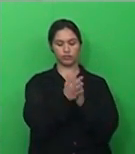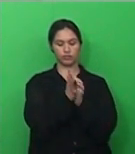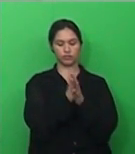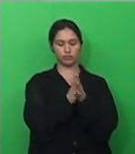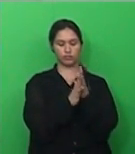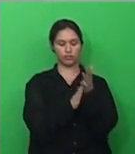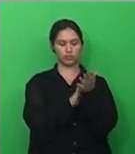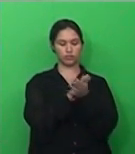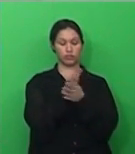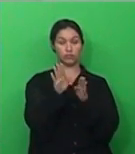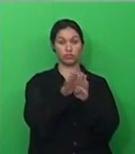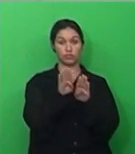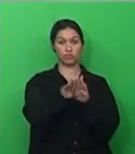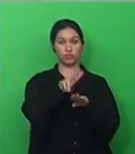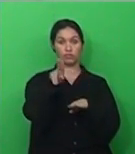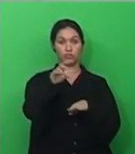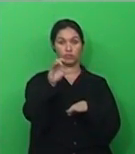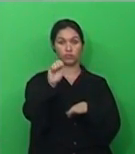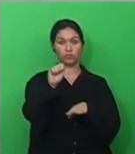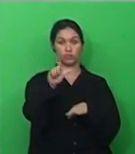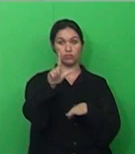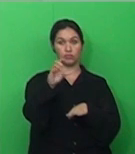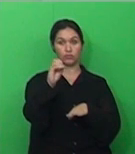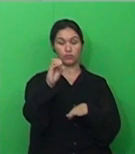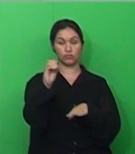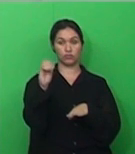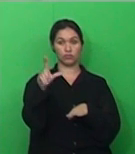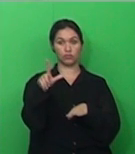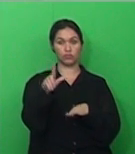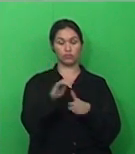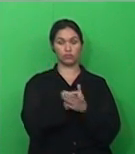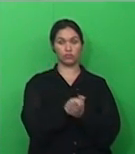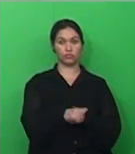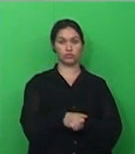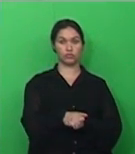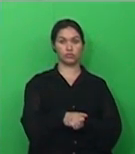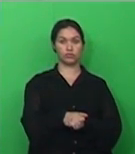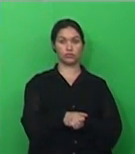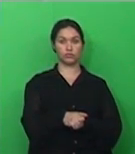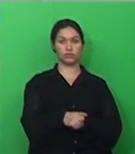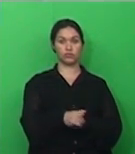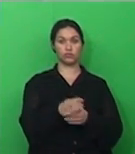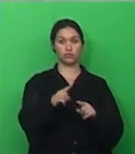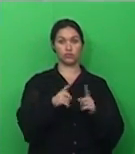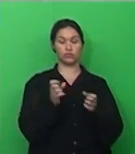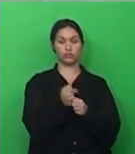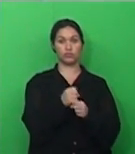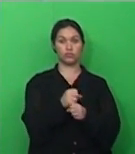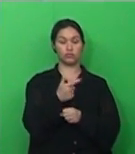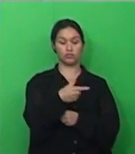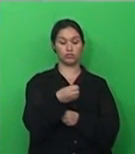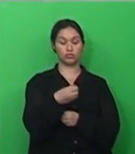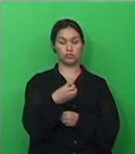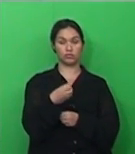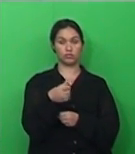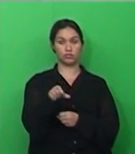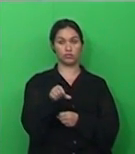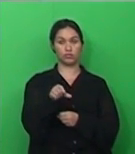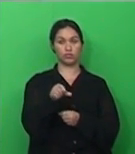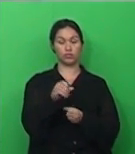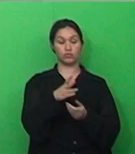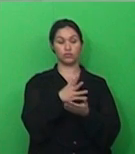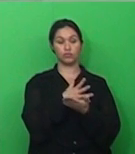novo assim, do século passado ainda, mas criou notoriedade em 2009, quando teve aquela pandemia da